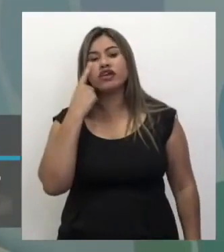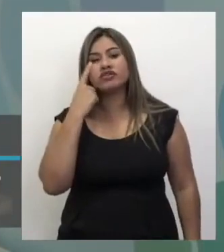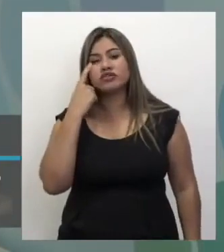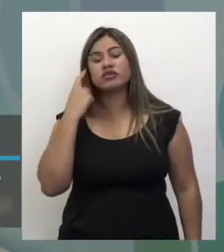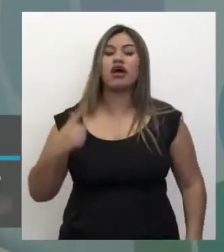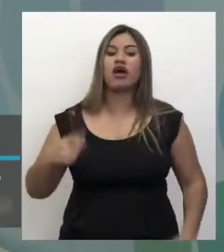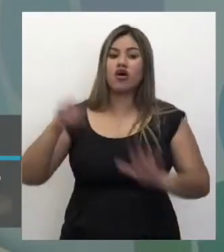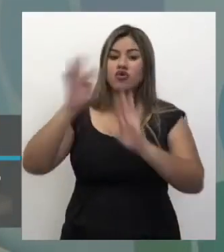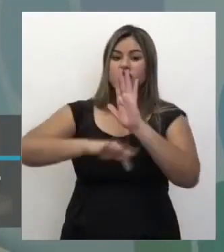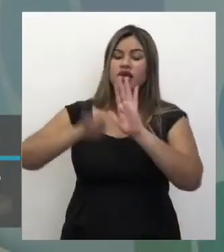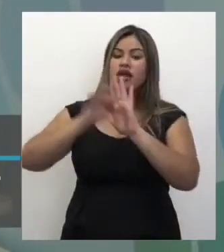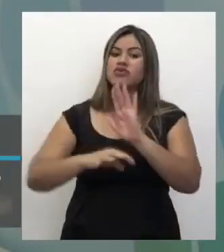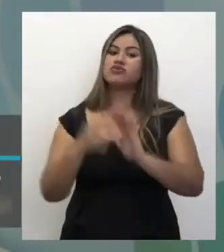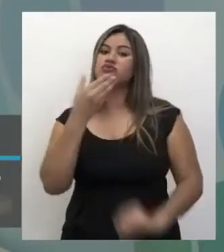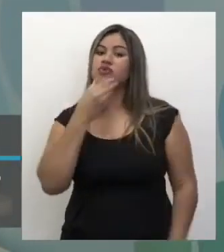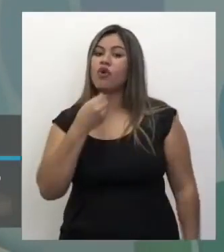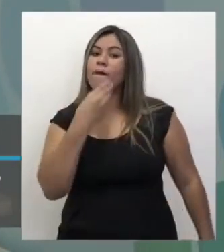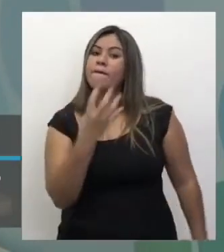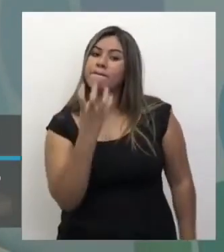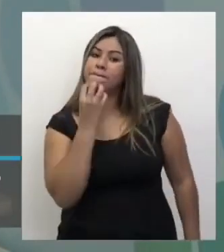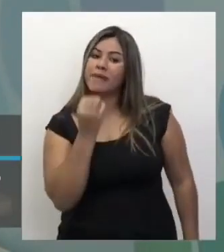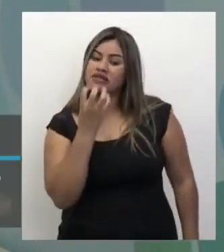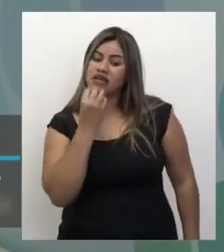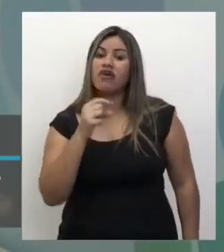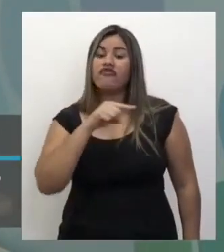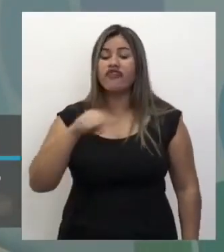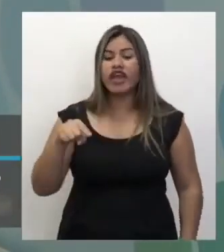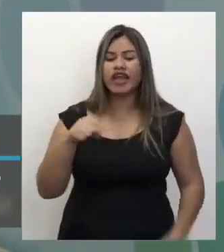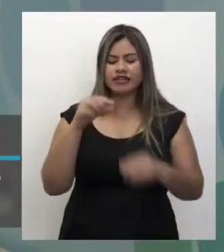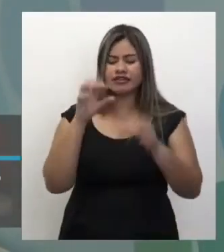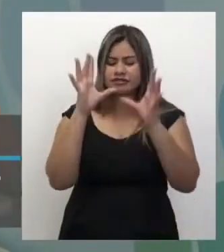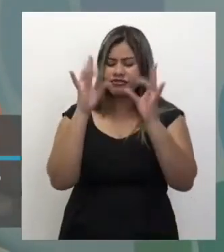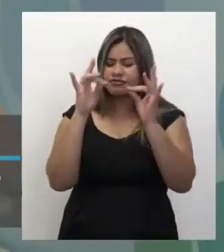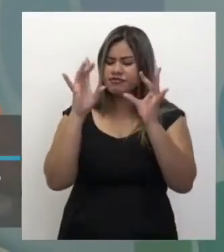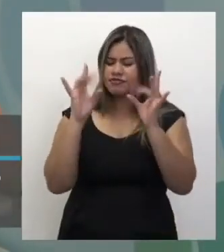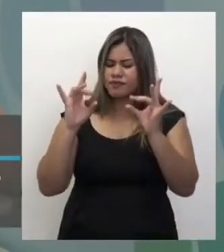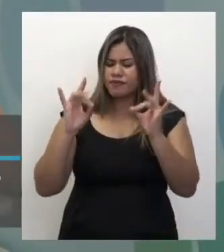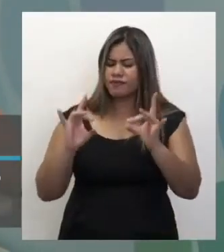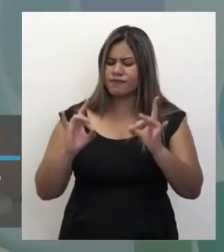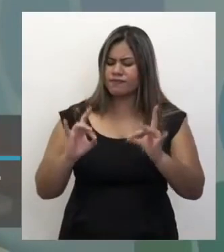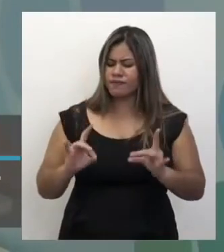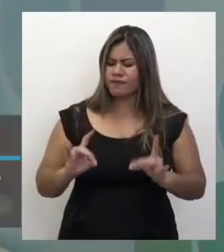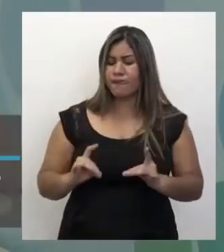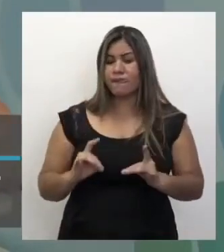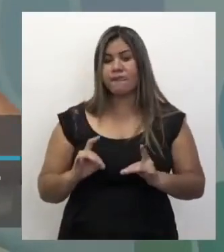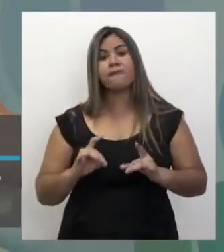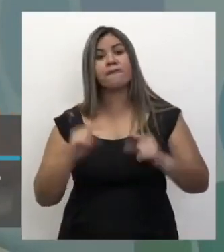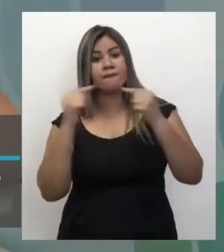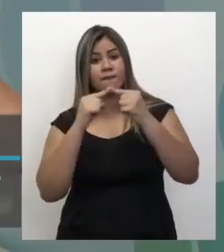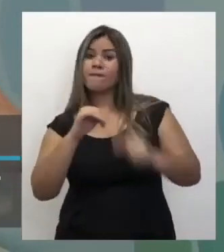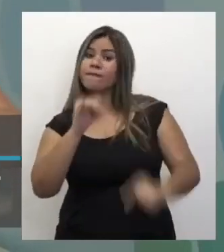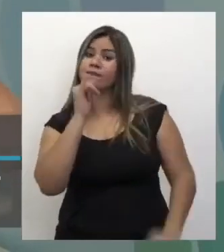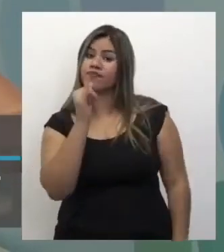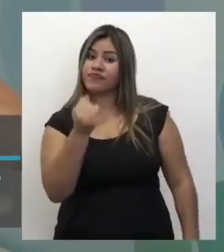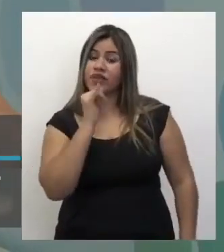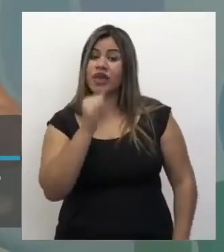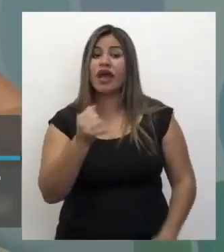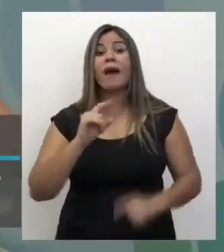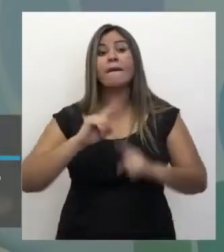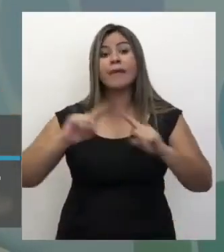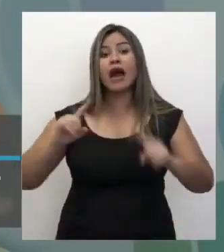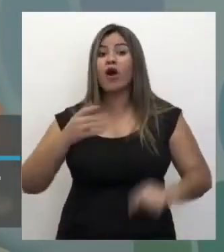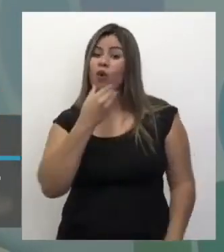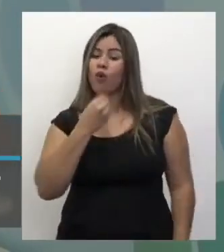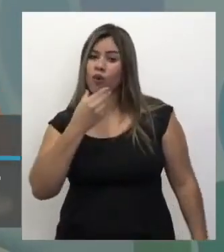ao texto de Machado, veja todas as pistas que ele deixou. Embora seja uma narrativa, o Machado de Assis ele tem